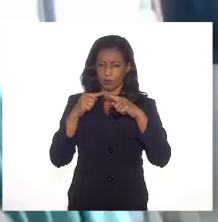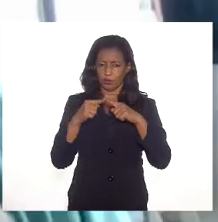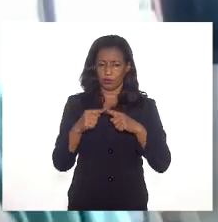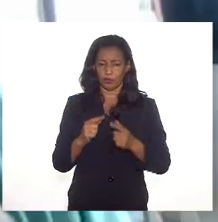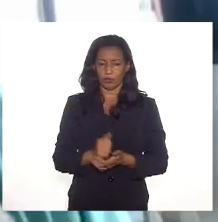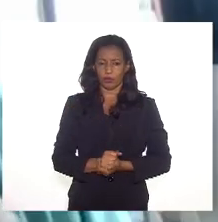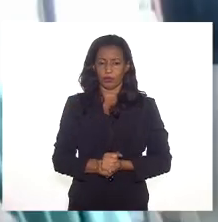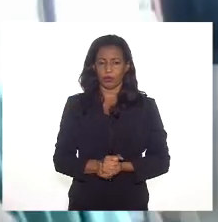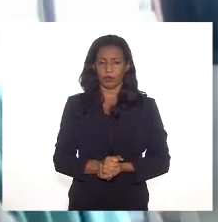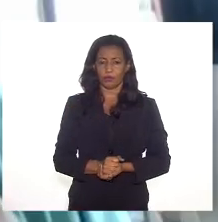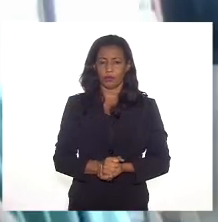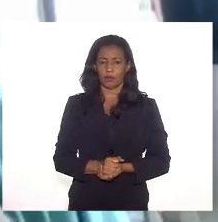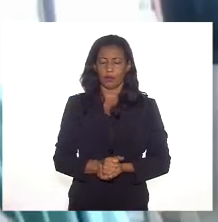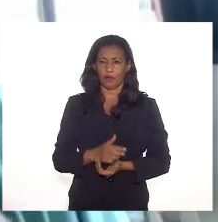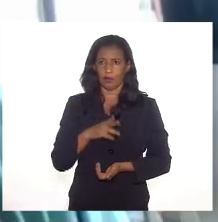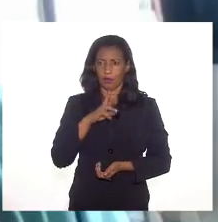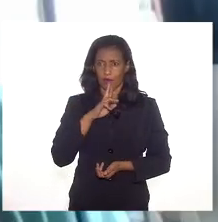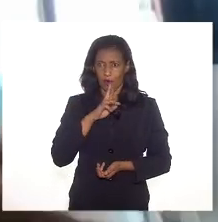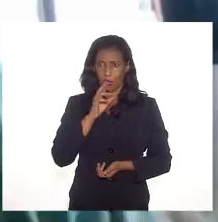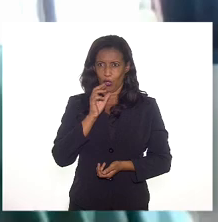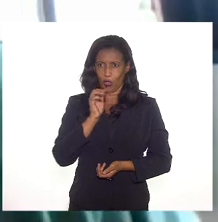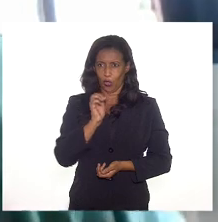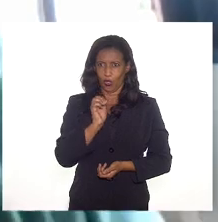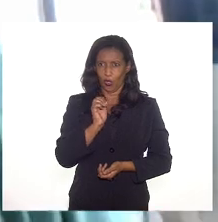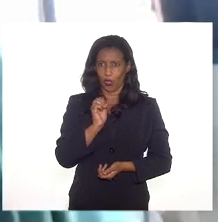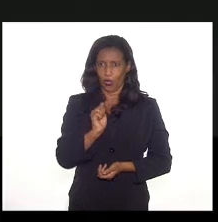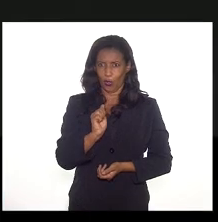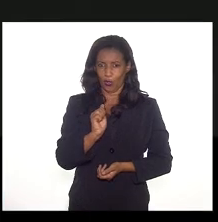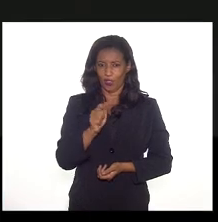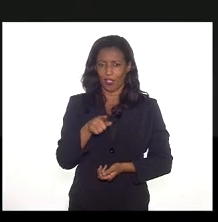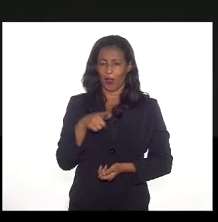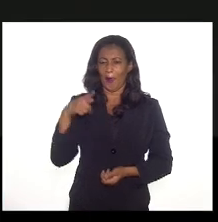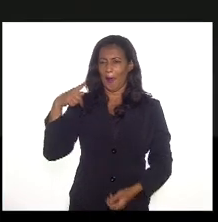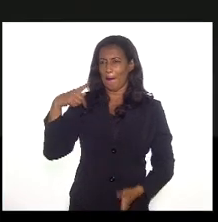Rodrigo agora é progressista.